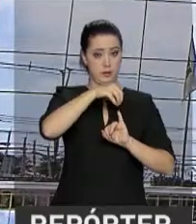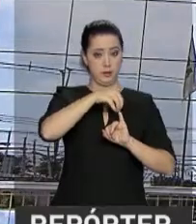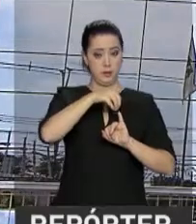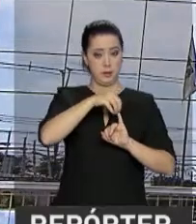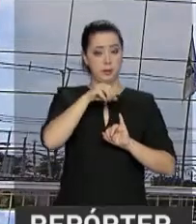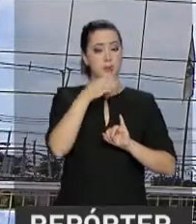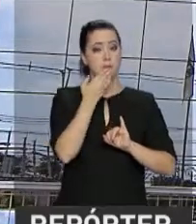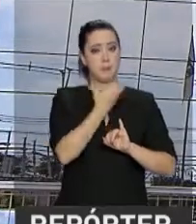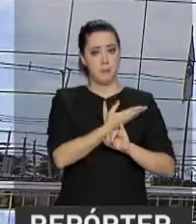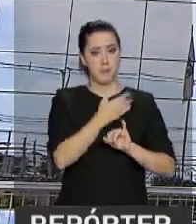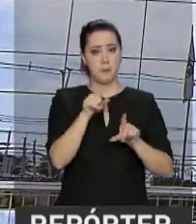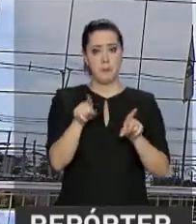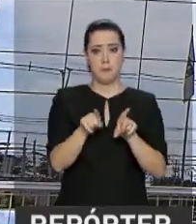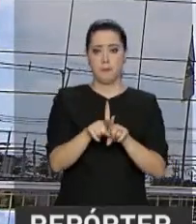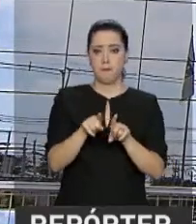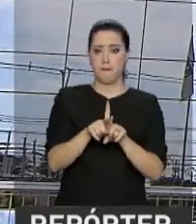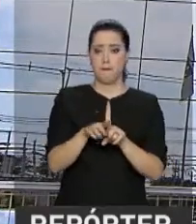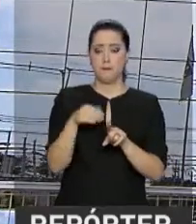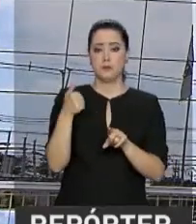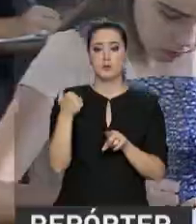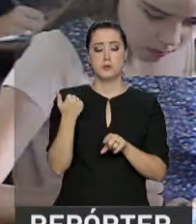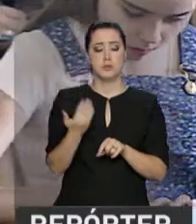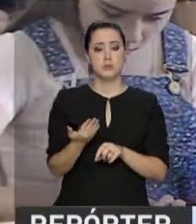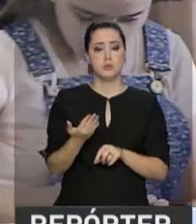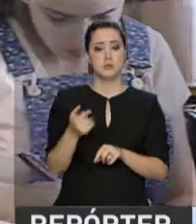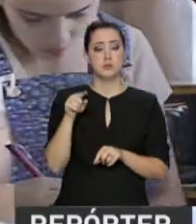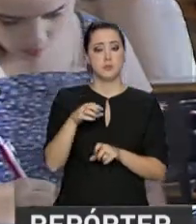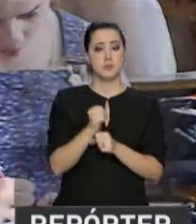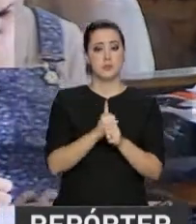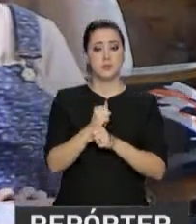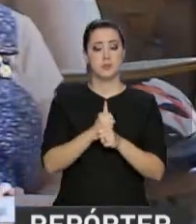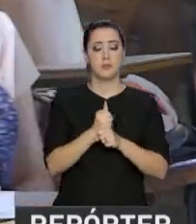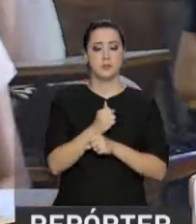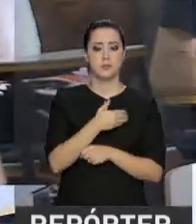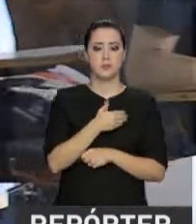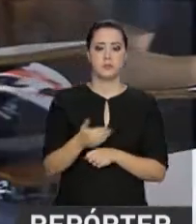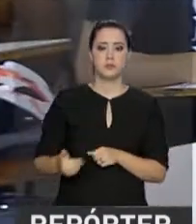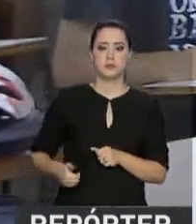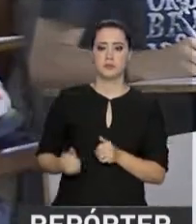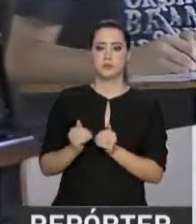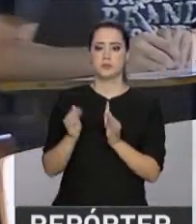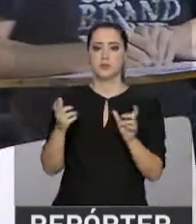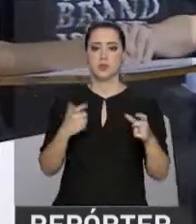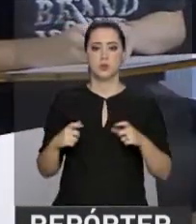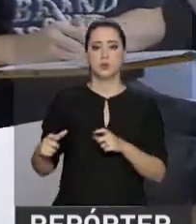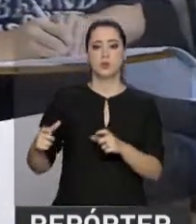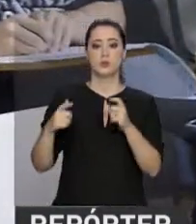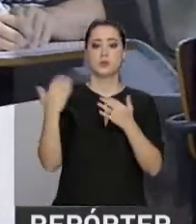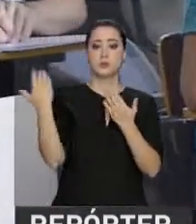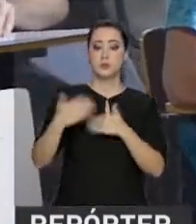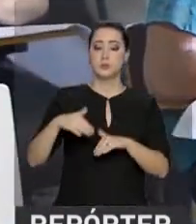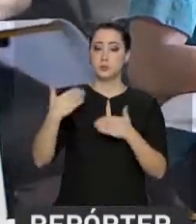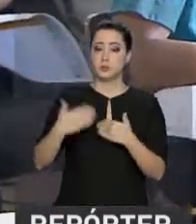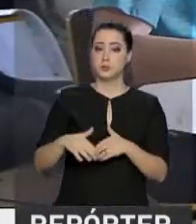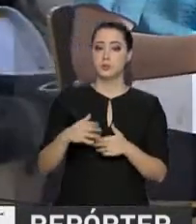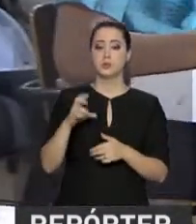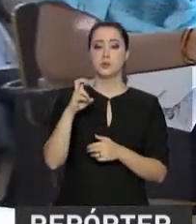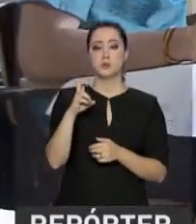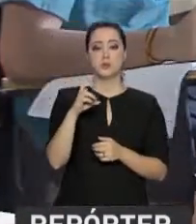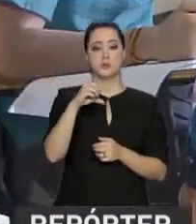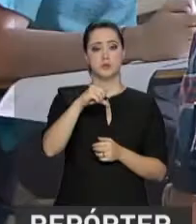e pesquisas educacionais anísio teixeira este ano o governo ampliou o número de locais de aplicação de prova para